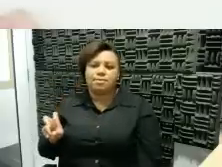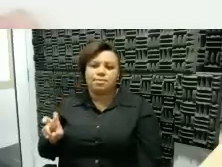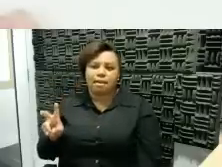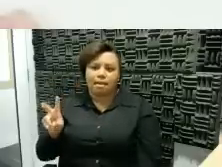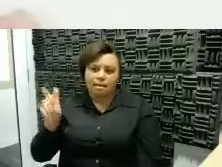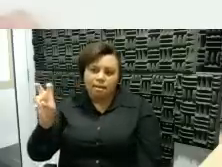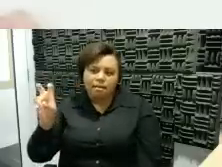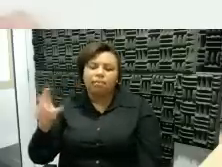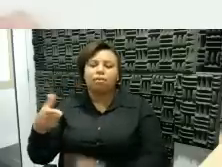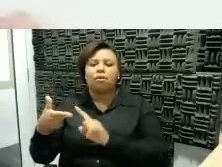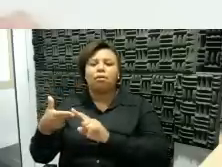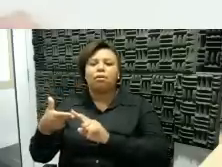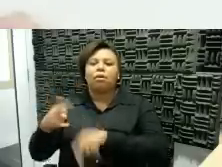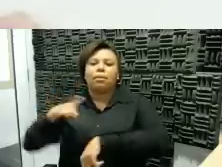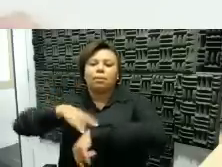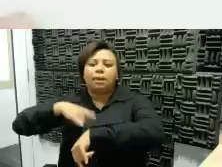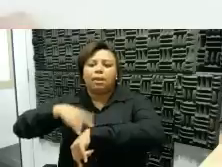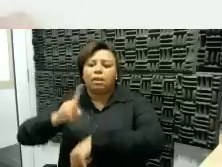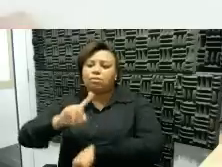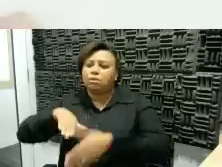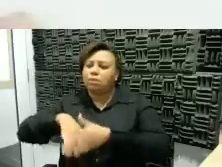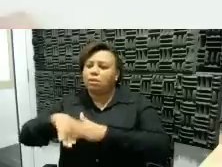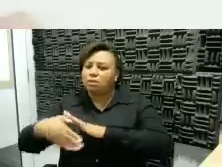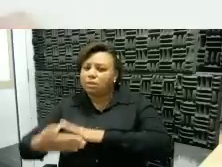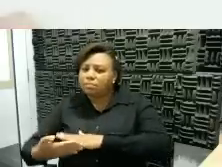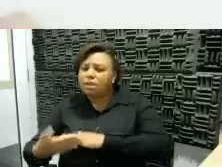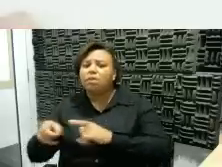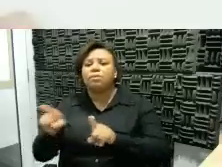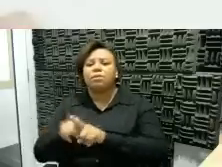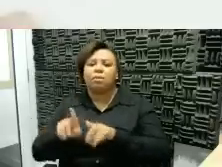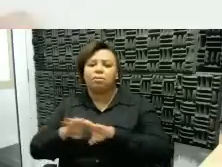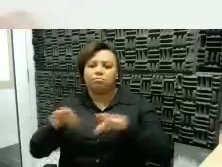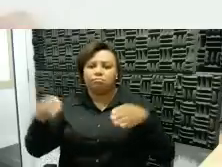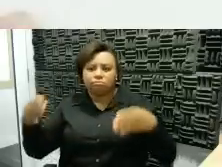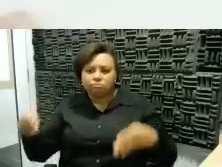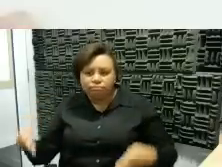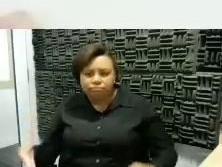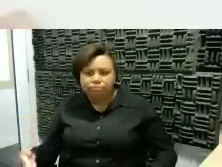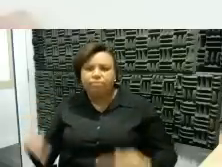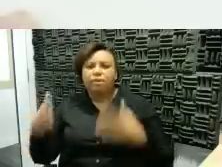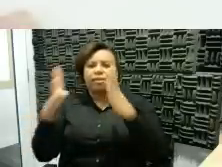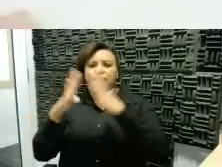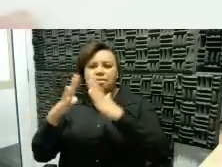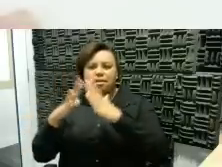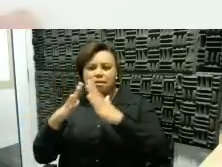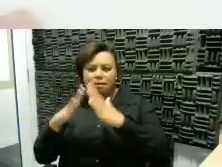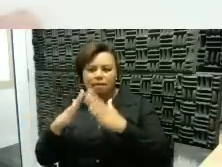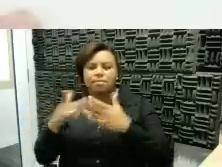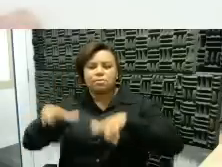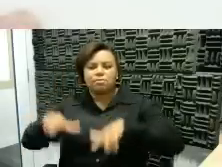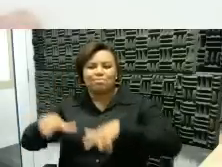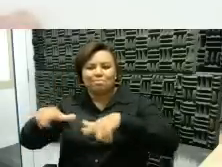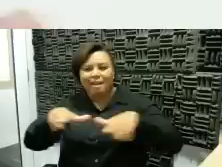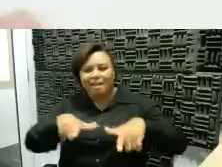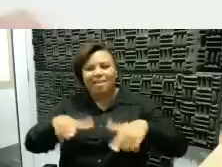adaptados o ou seja o mobiliário das casas né ou seja os espaços por onde a gente pode passar com cadeira de rodas ou